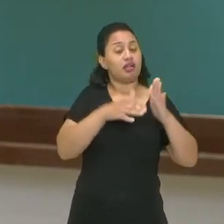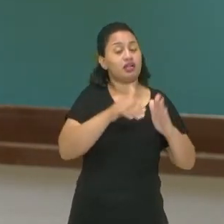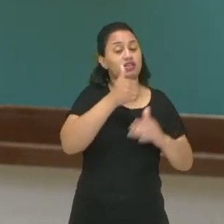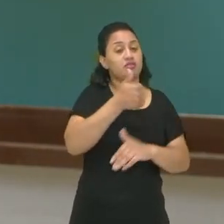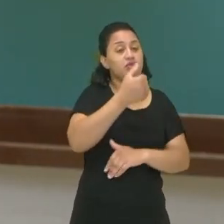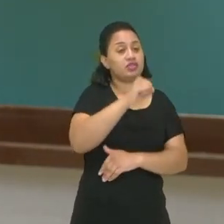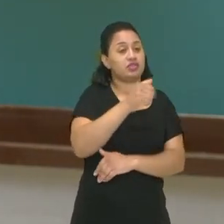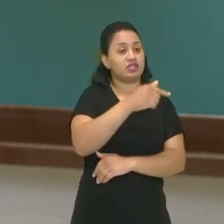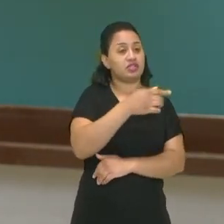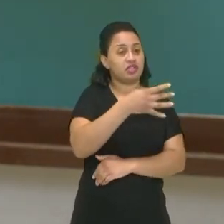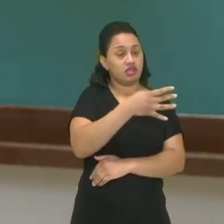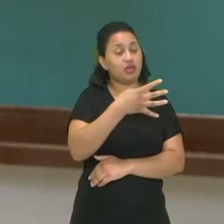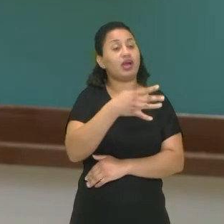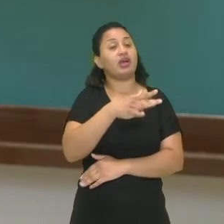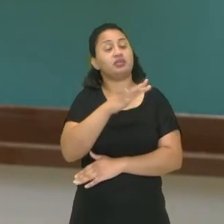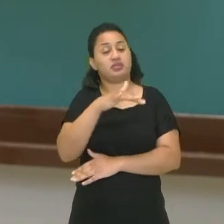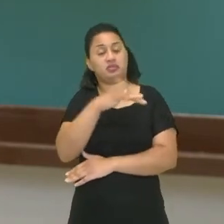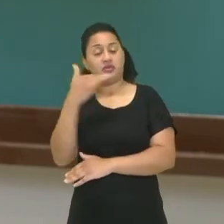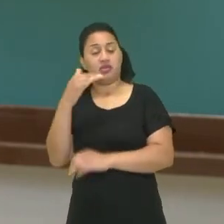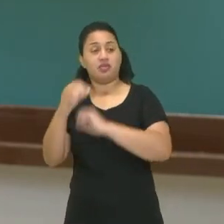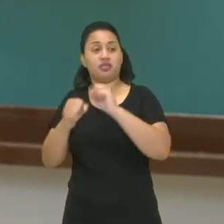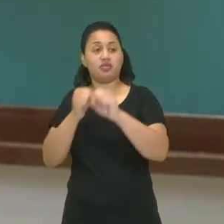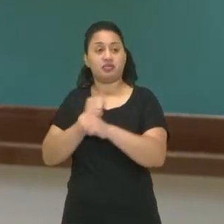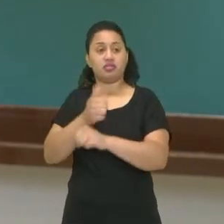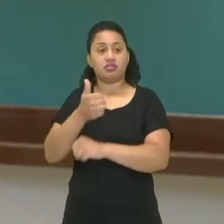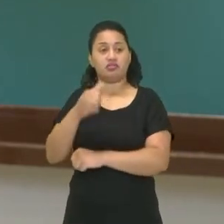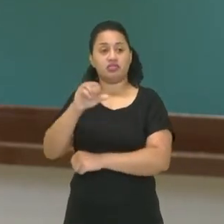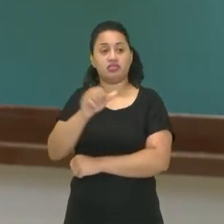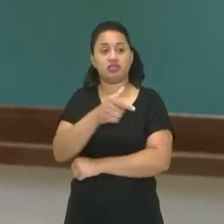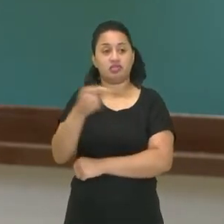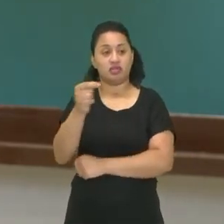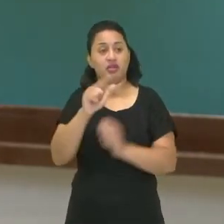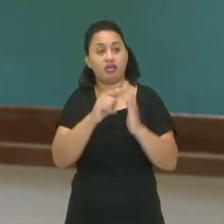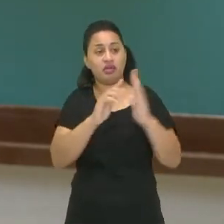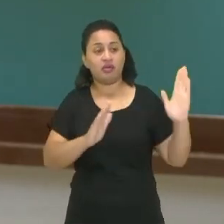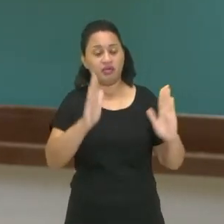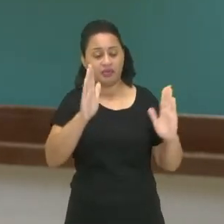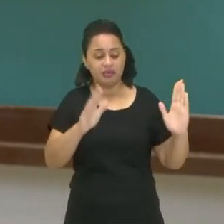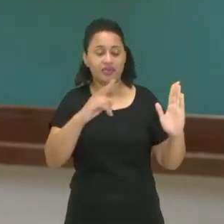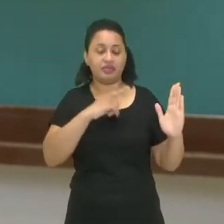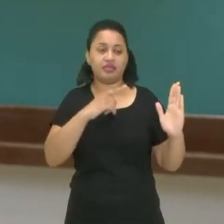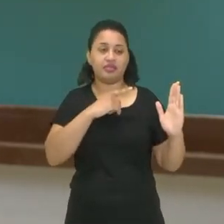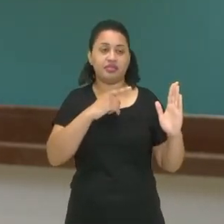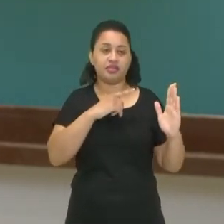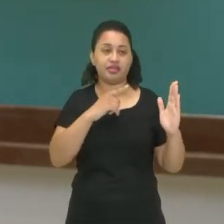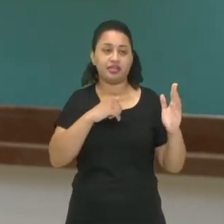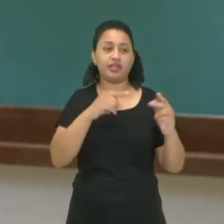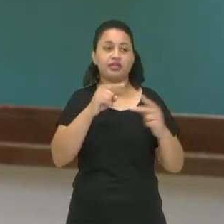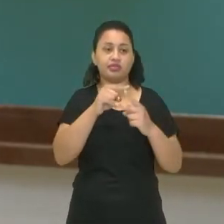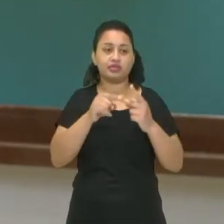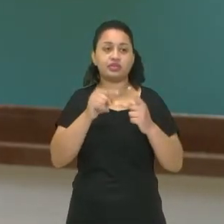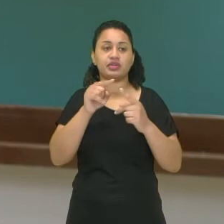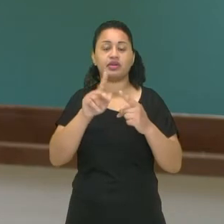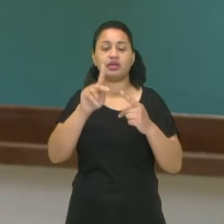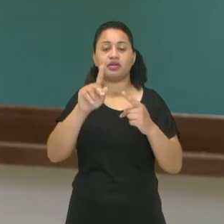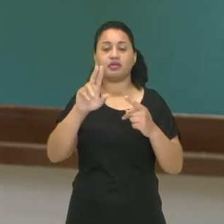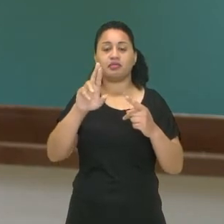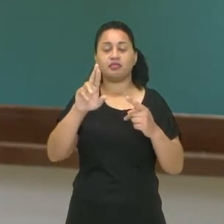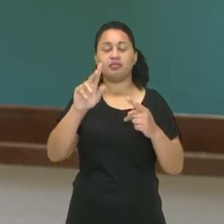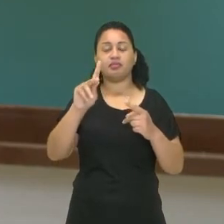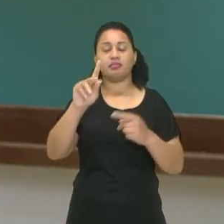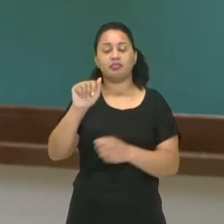até 1920, situa-se então no período de convívio entre o parnasianismo e o